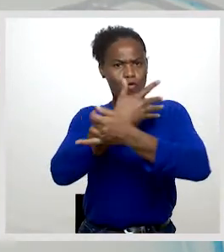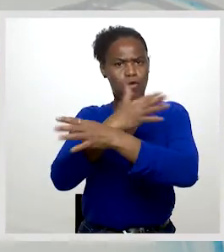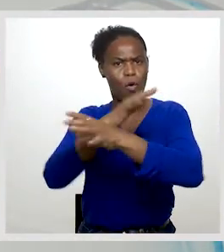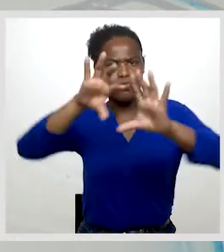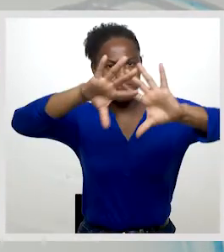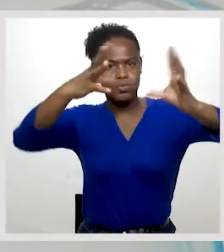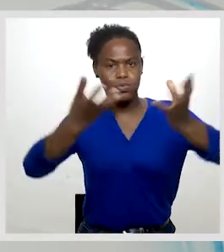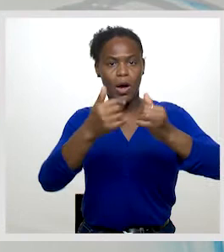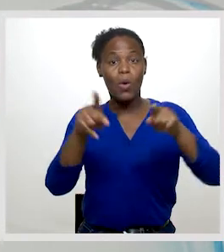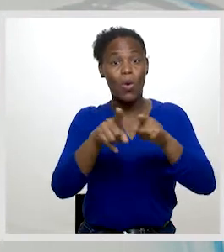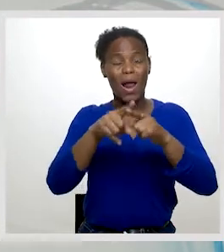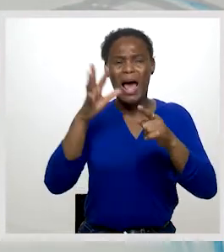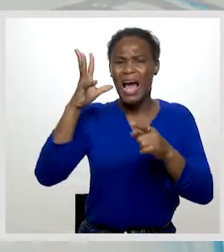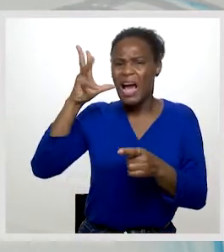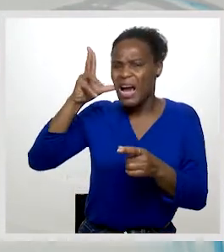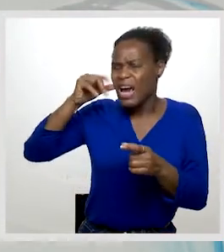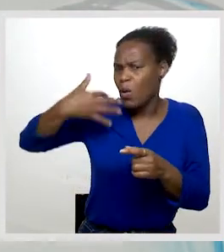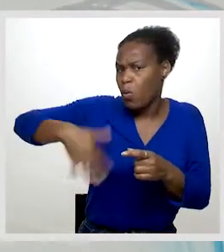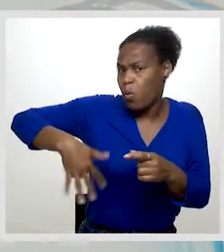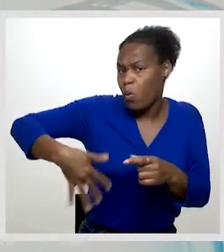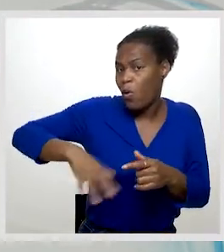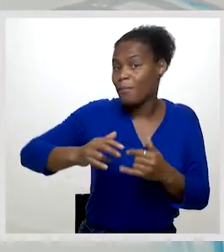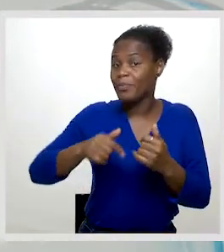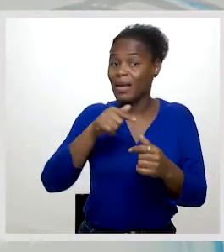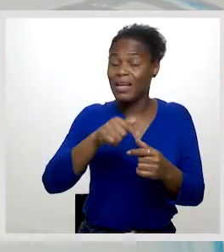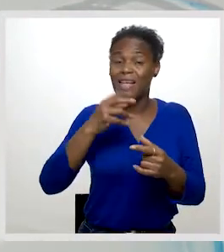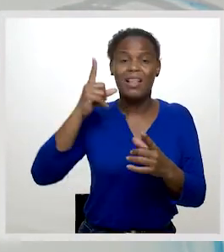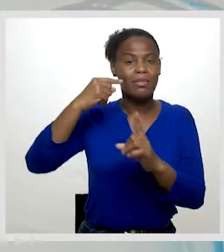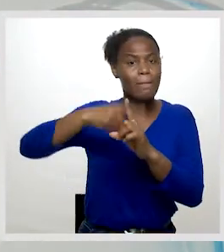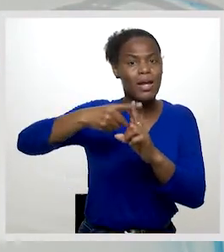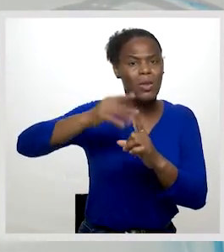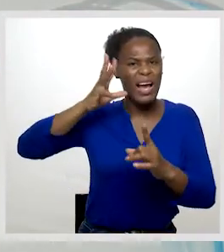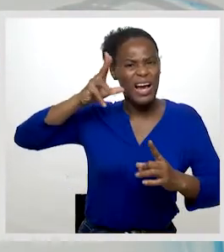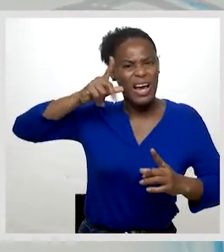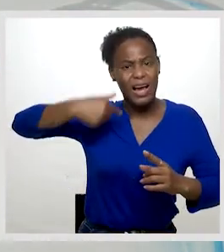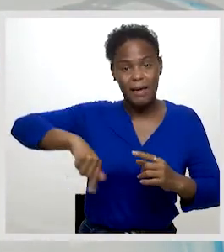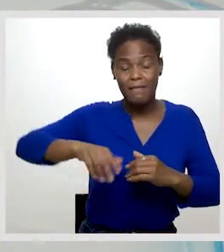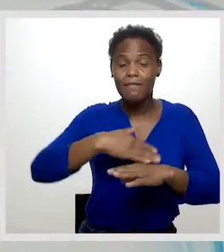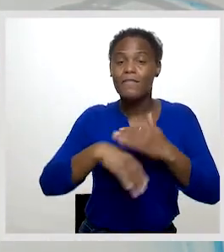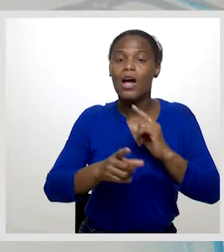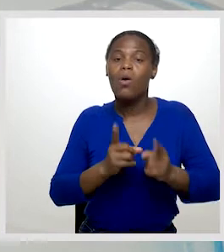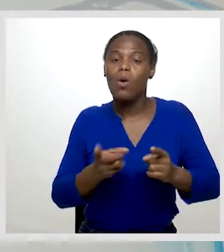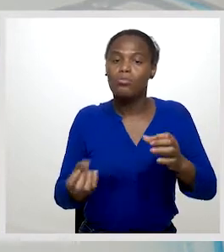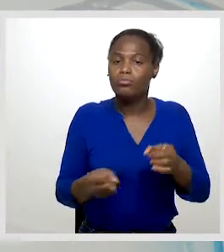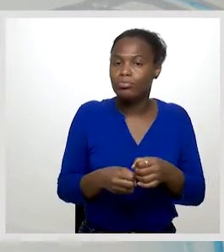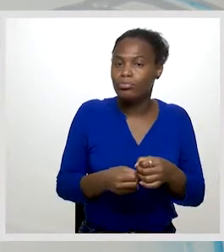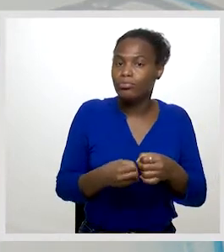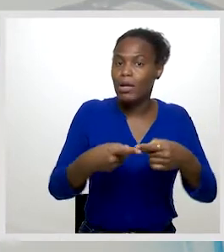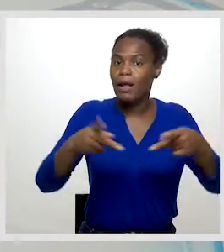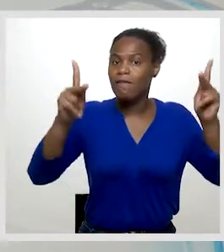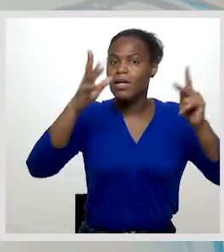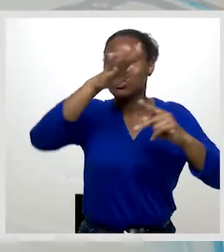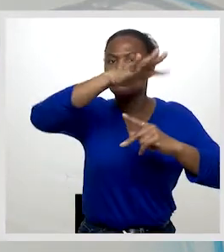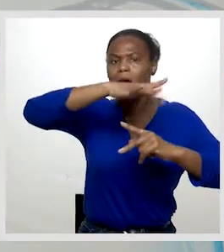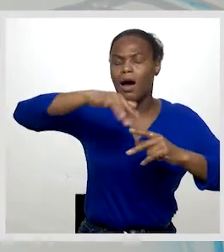fogo. Existia enormes temperaturas elevadas. Essas temperaturas fizeram com que foram libertados